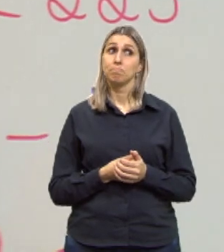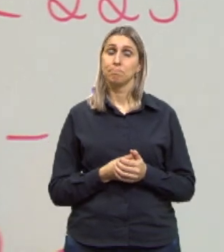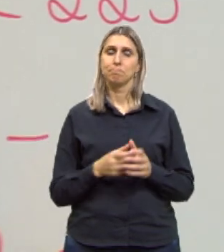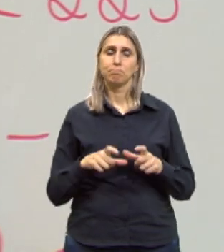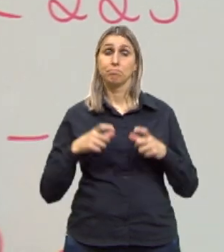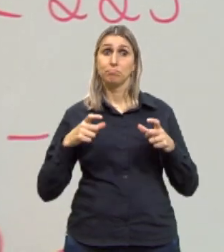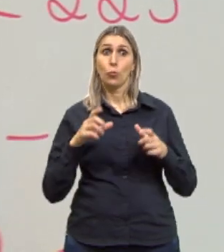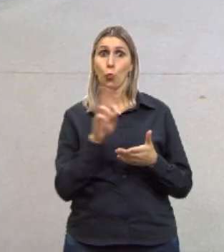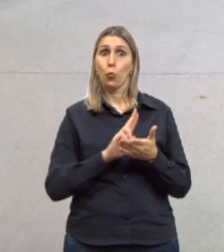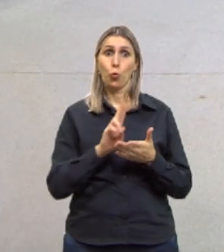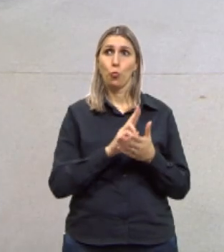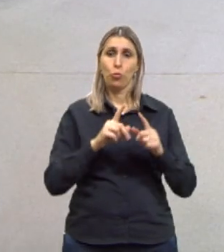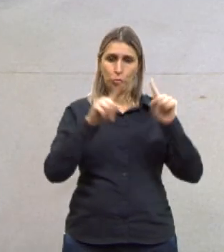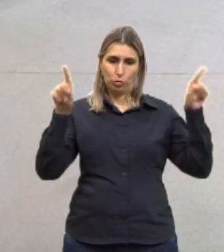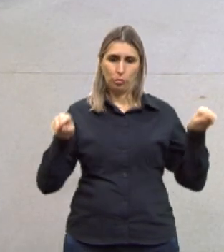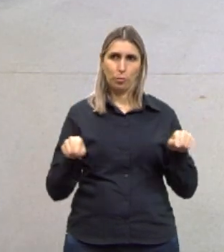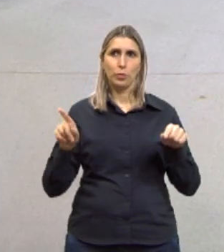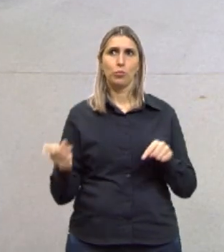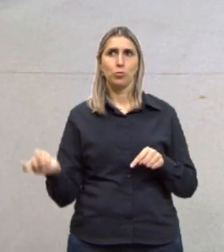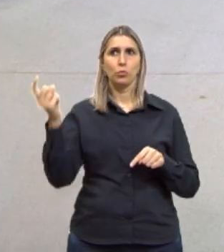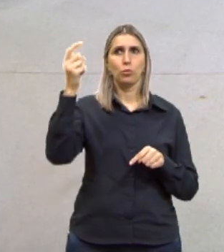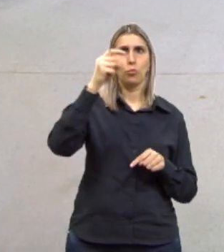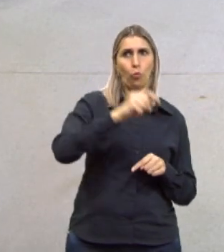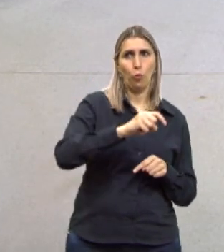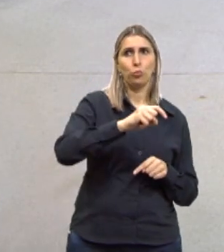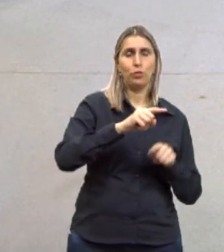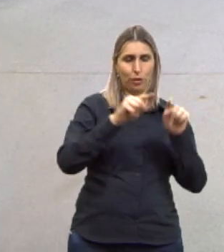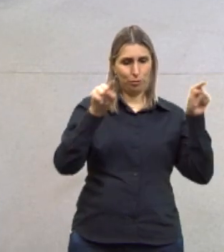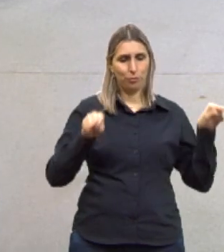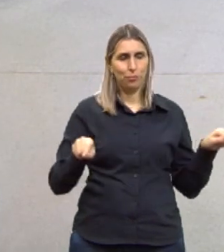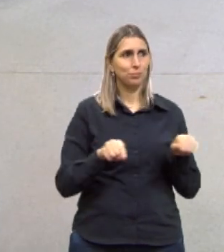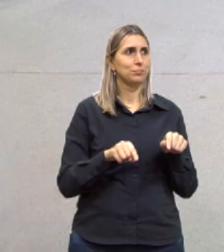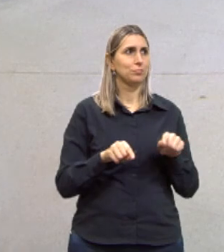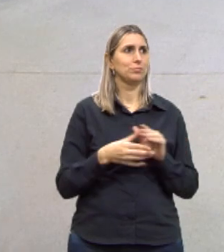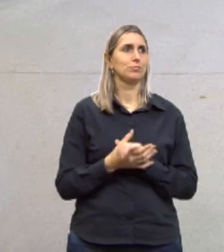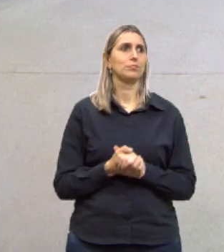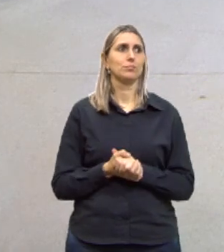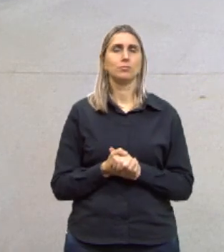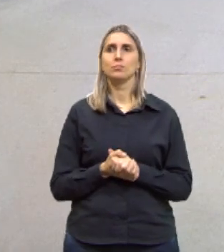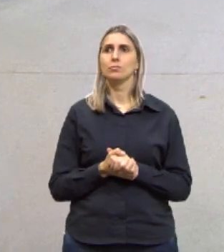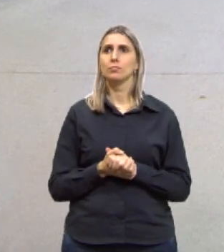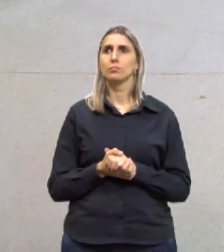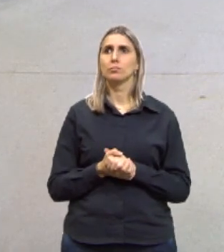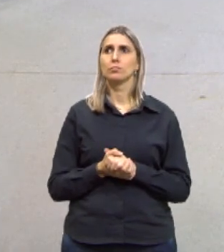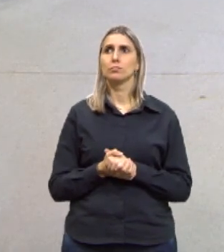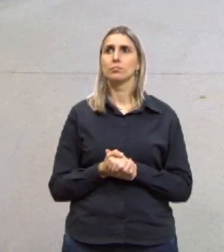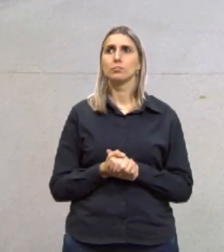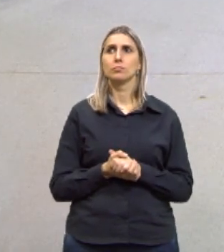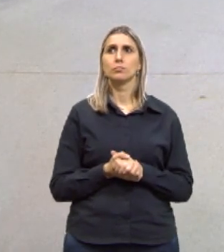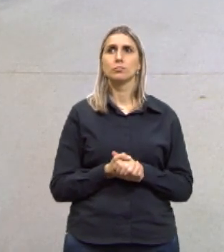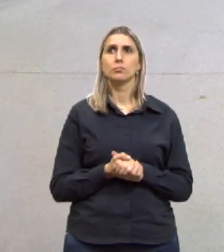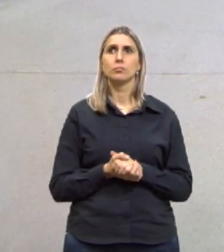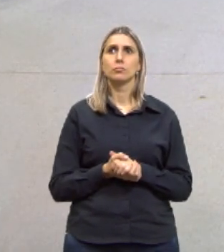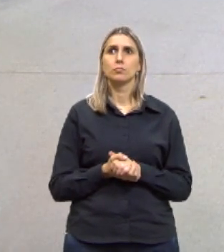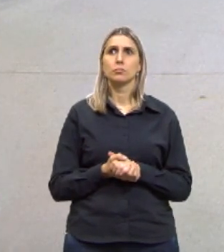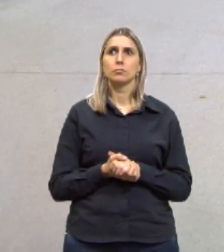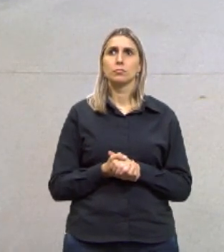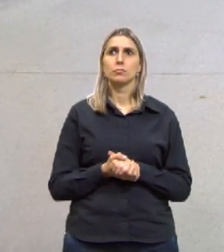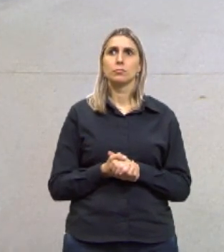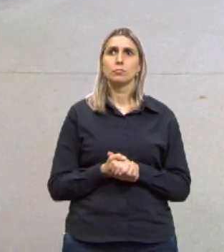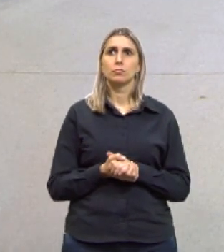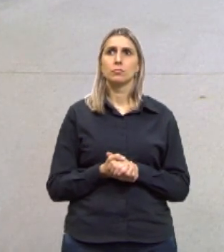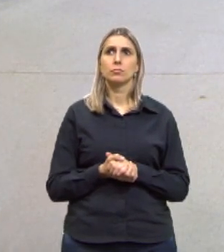gasto o quadro, vou ter que verificar aqui do outro lado novamente, né? Então, vamos verificar aqui do outro lado, por favor. Vamos somente